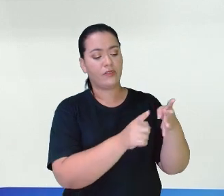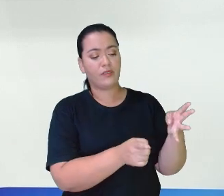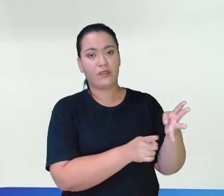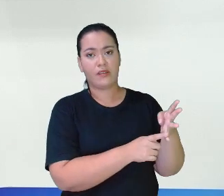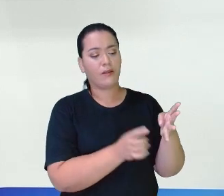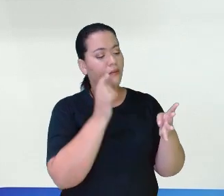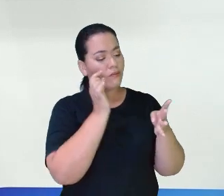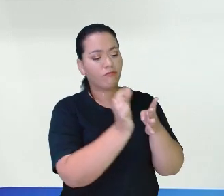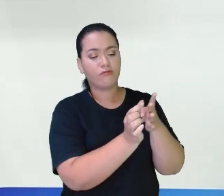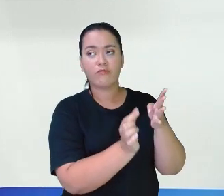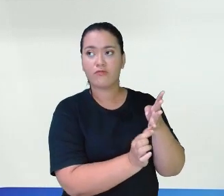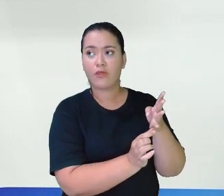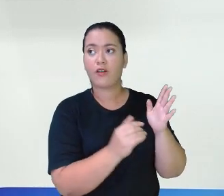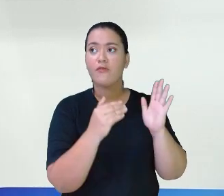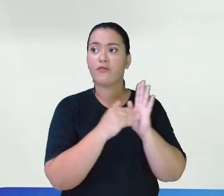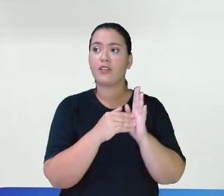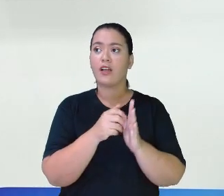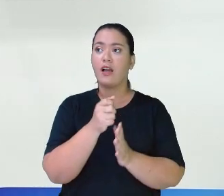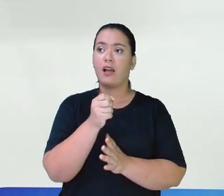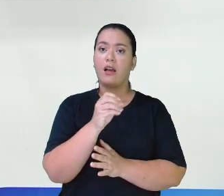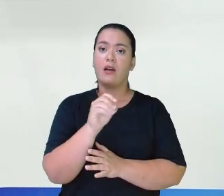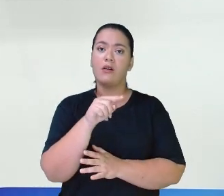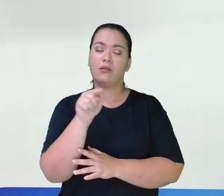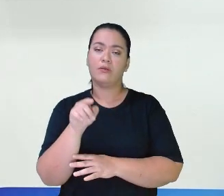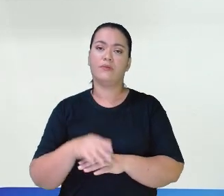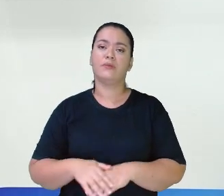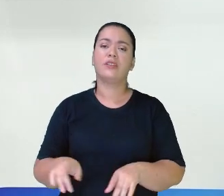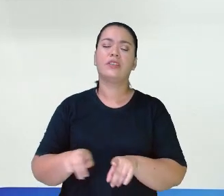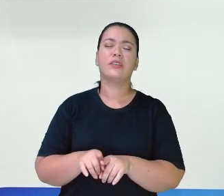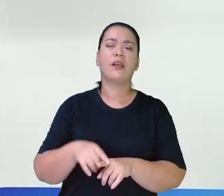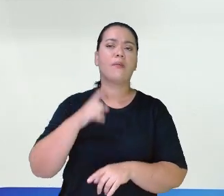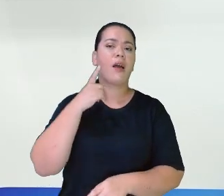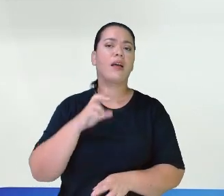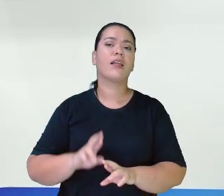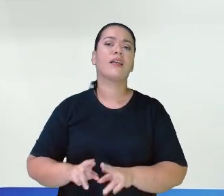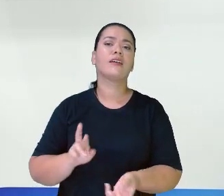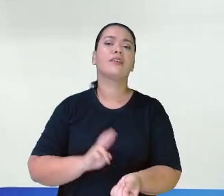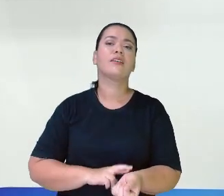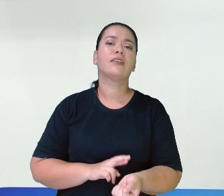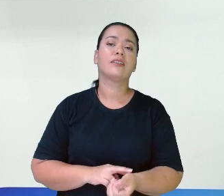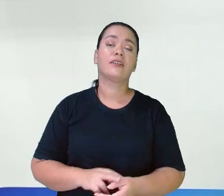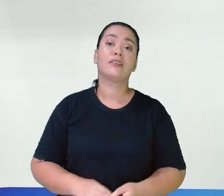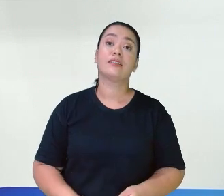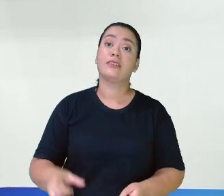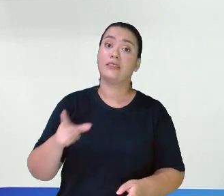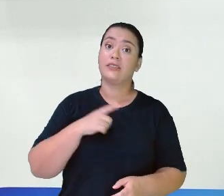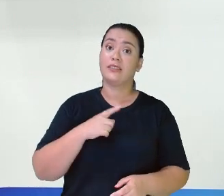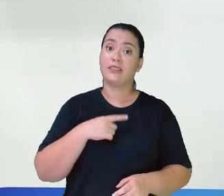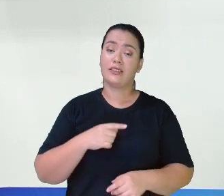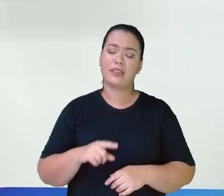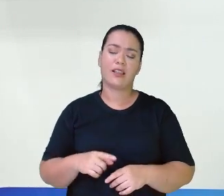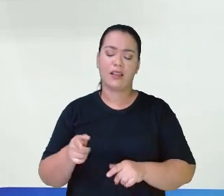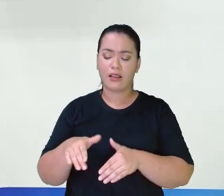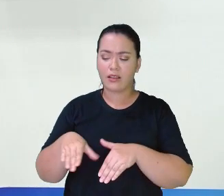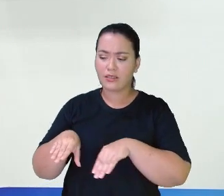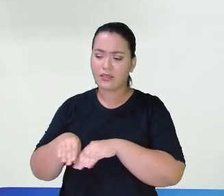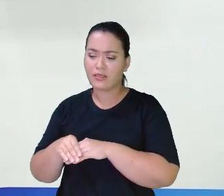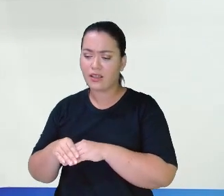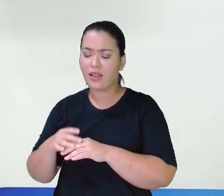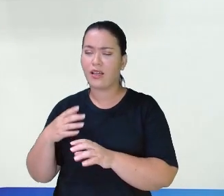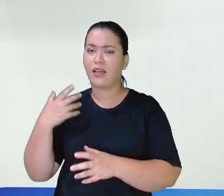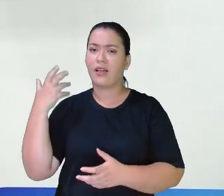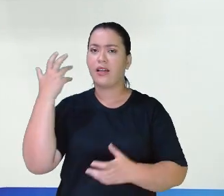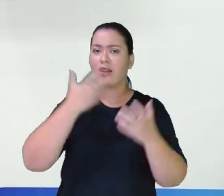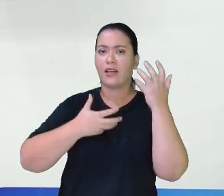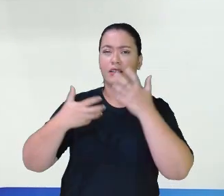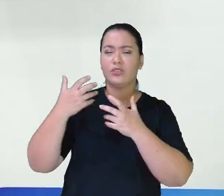como a leitura é mais musicalizada, tem aquele ritmo. Tendo a cigarra em cantigas, passado